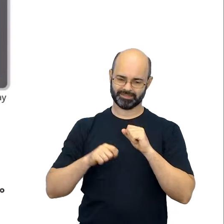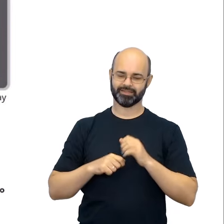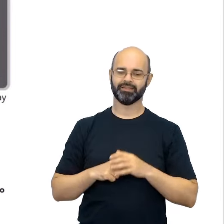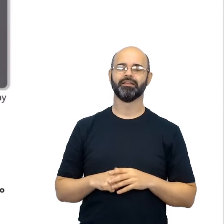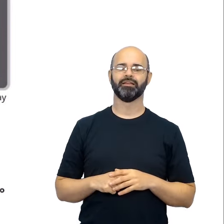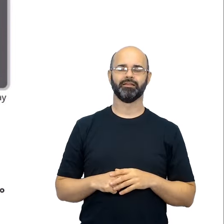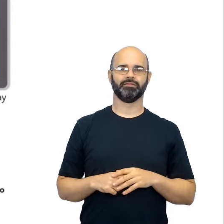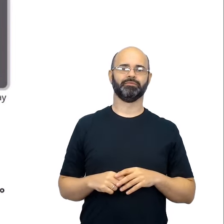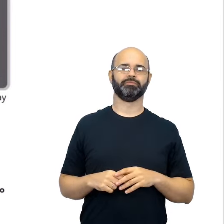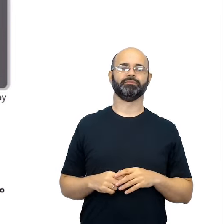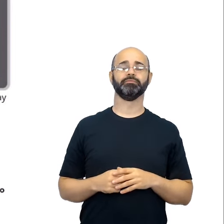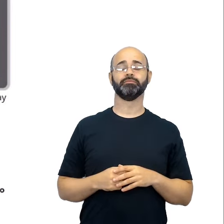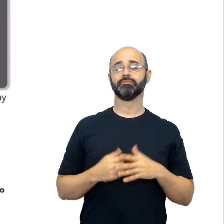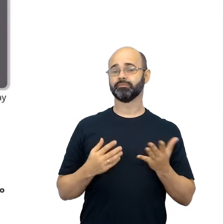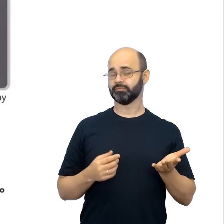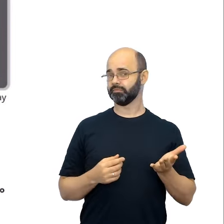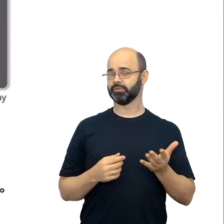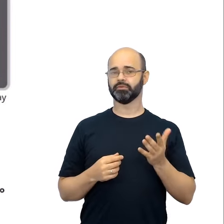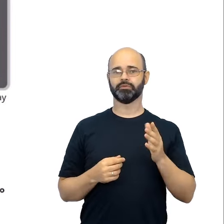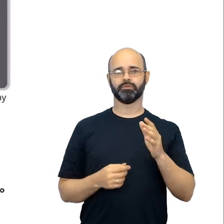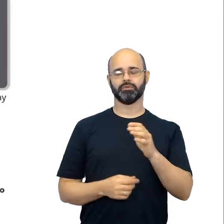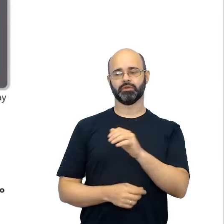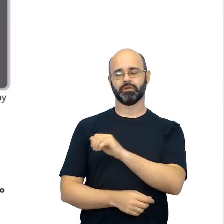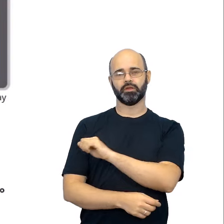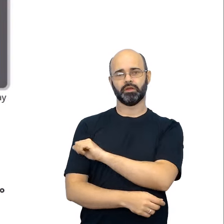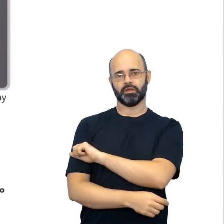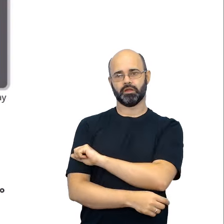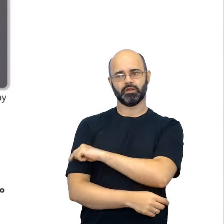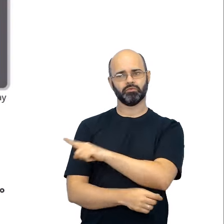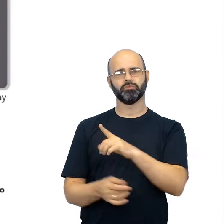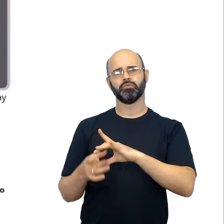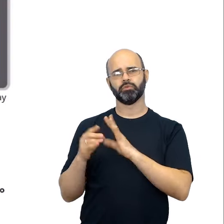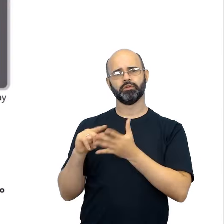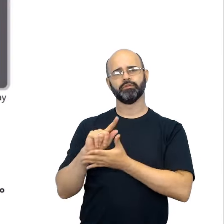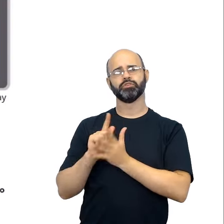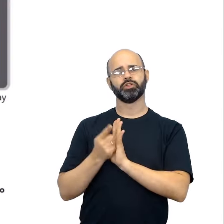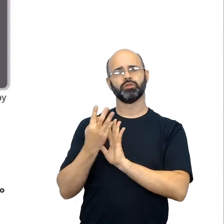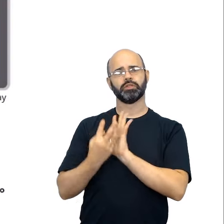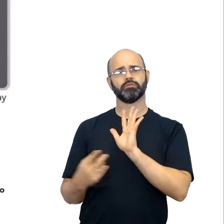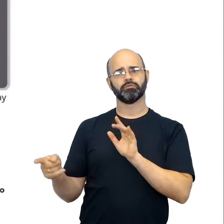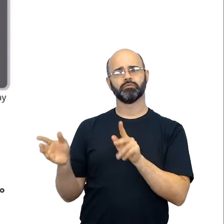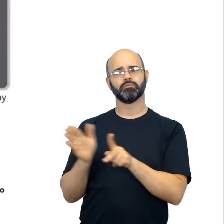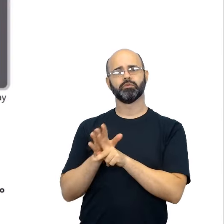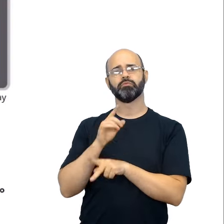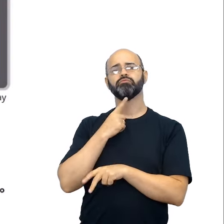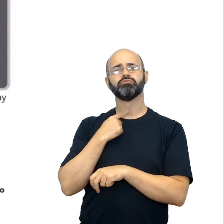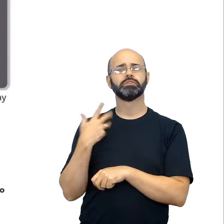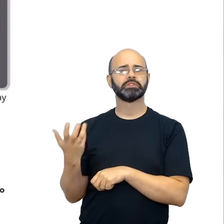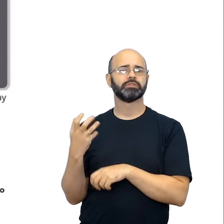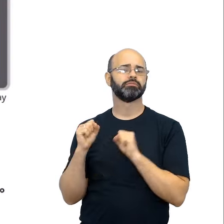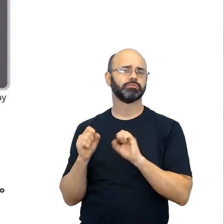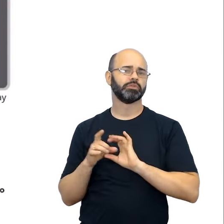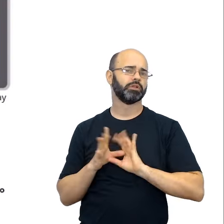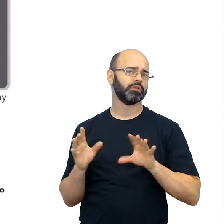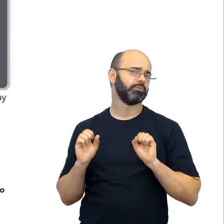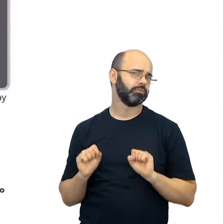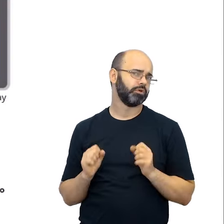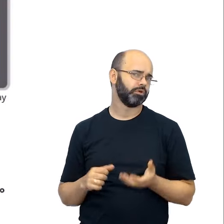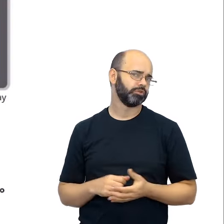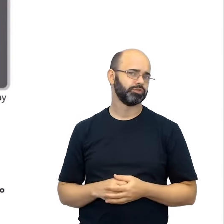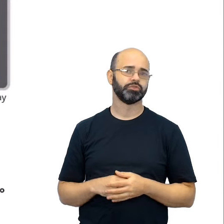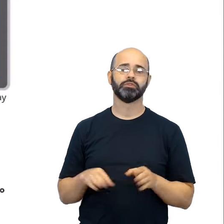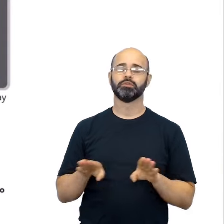né, utilizar vários gêneros textuais, criando o seu próprio gênero textual também, que pode ser uma síntese, que pode ser aqui